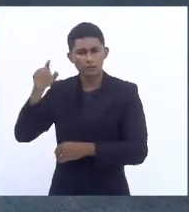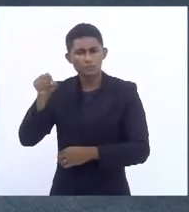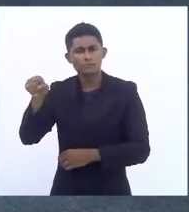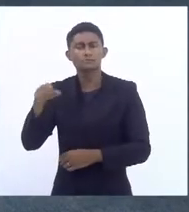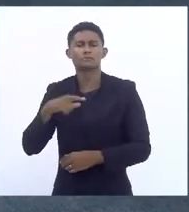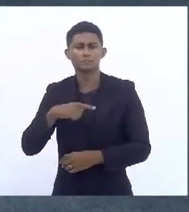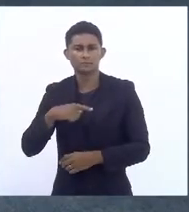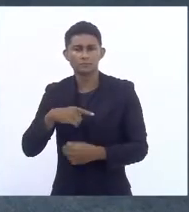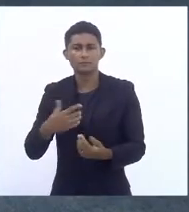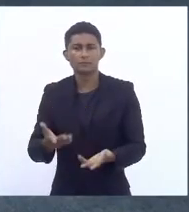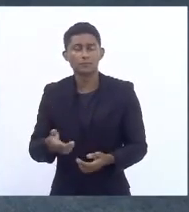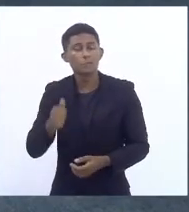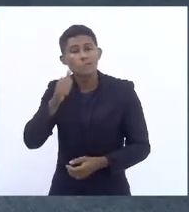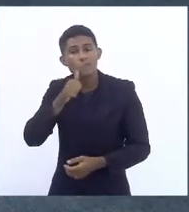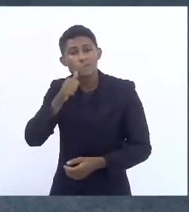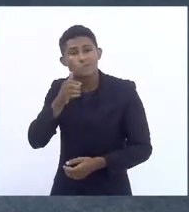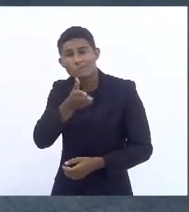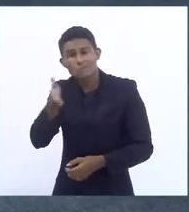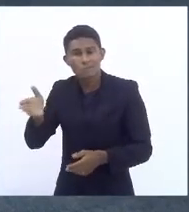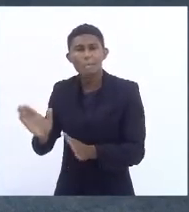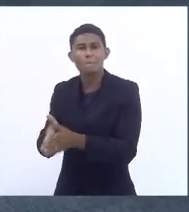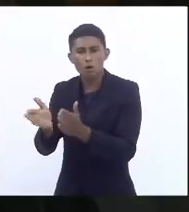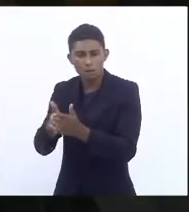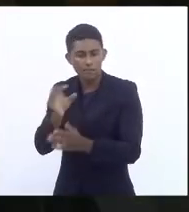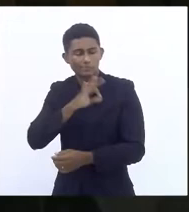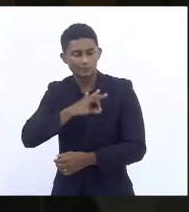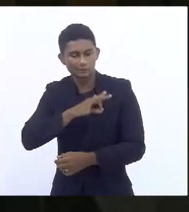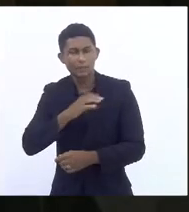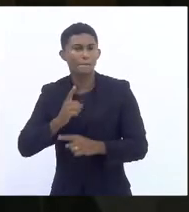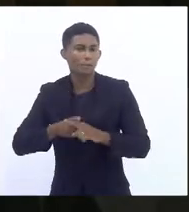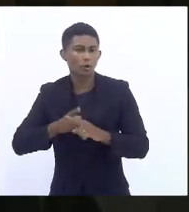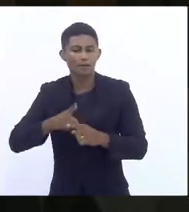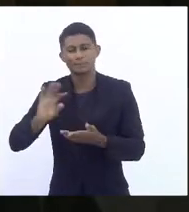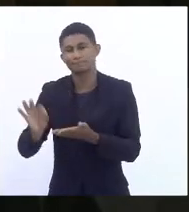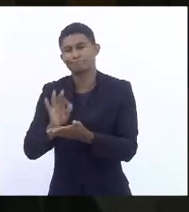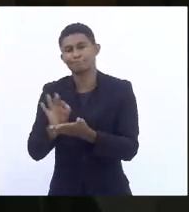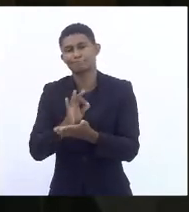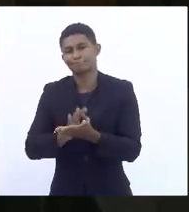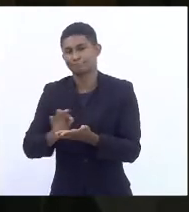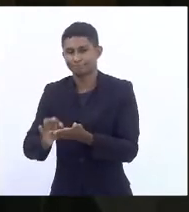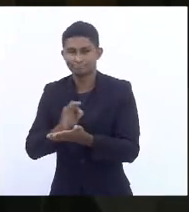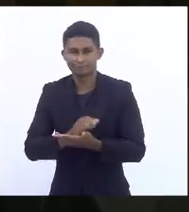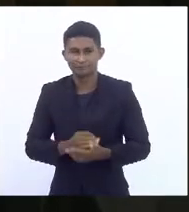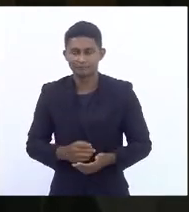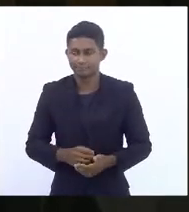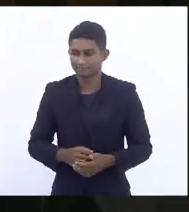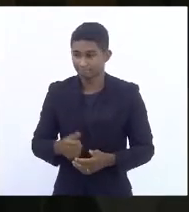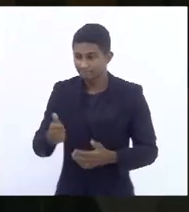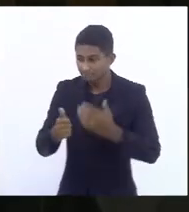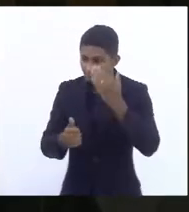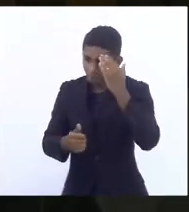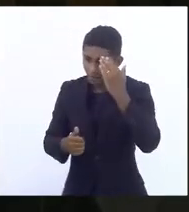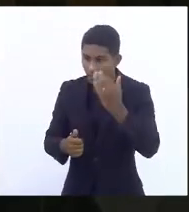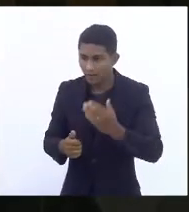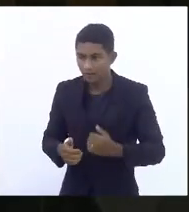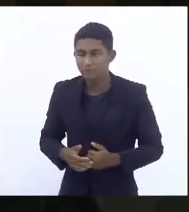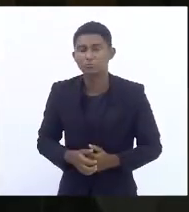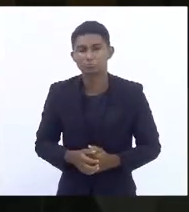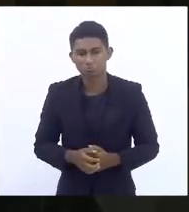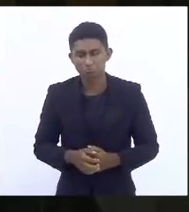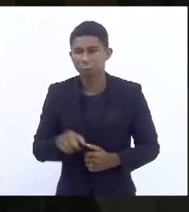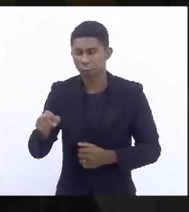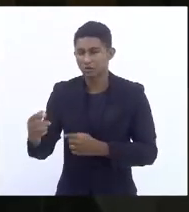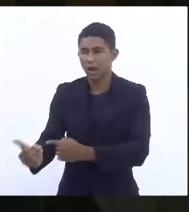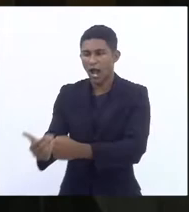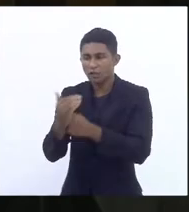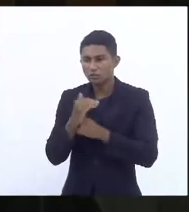e renda para a população mais vulnerável. Muito obrigado pela parte, que ajuda no fechamento